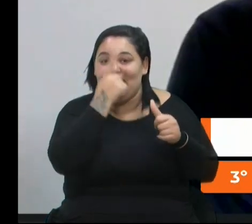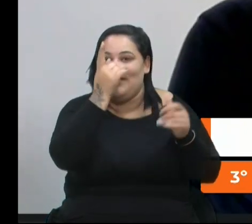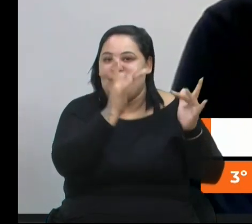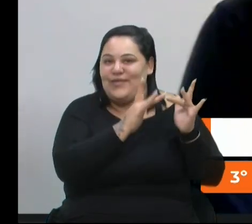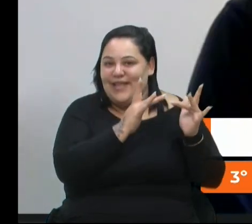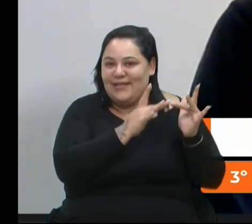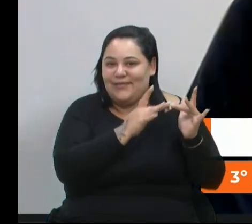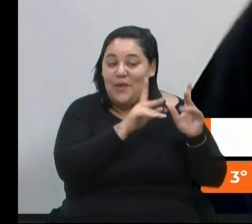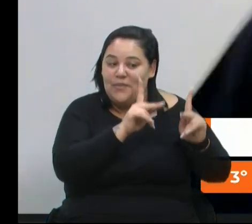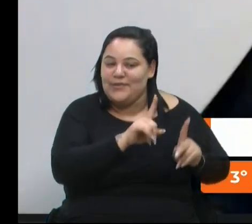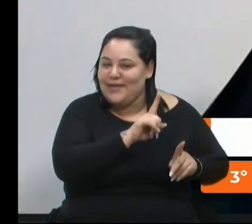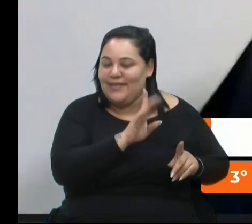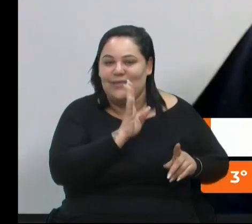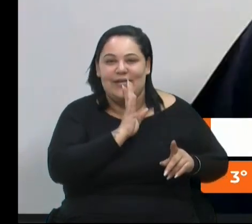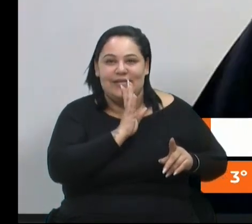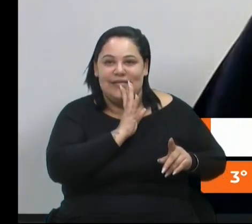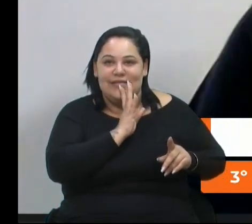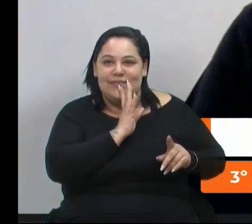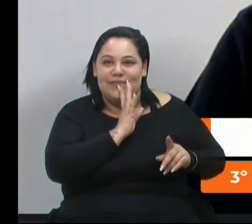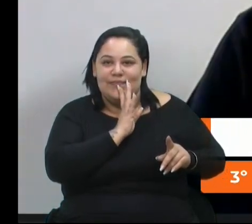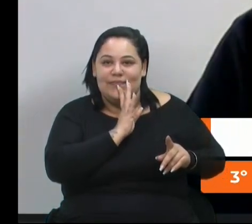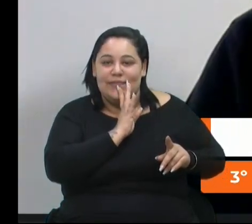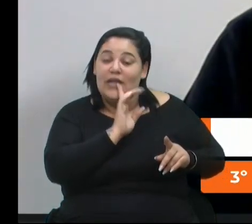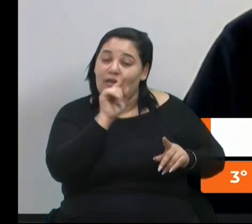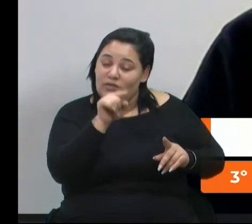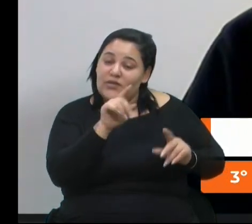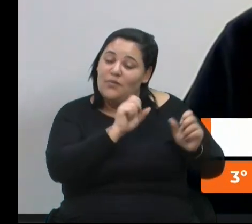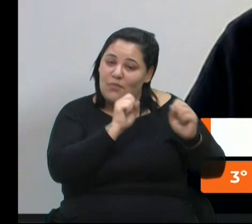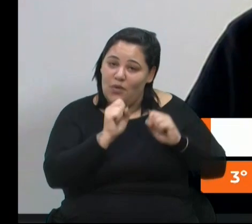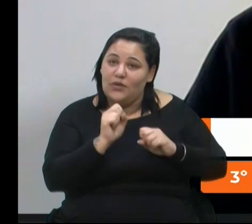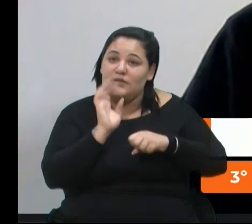ter alguém do lado, e você pode ser esse alguém do lado.